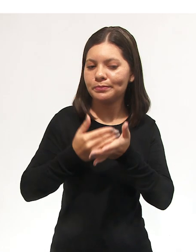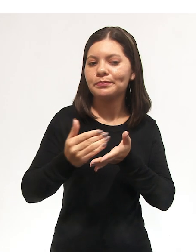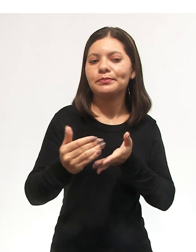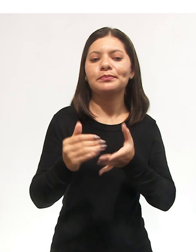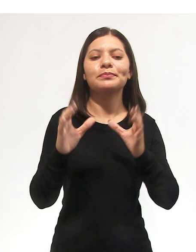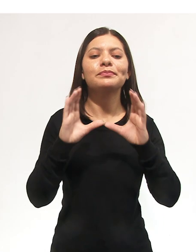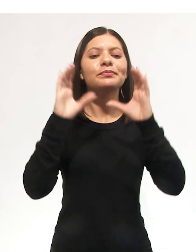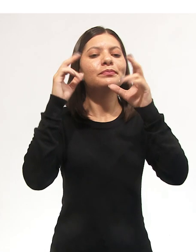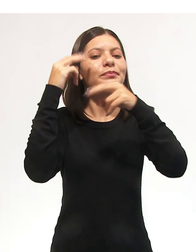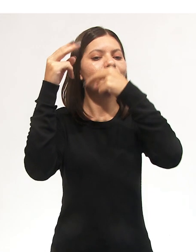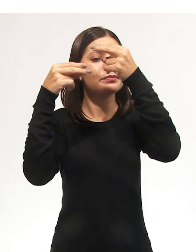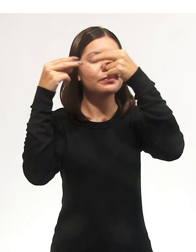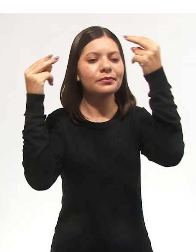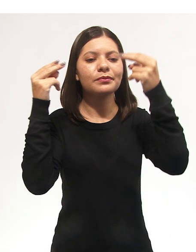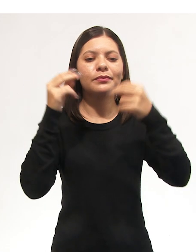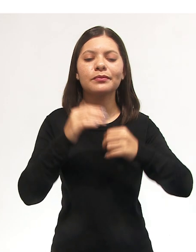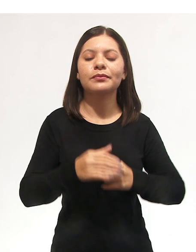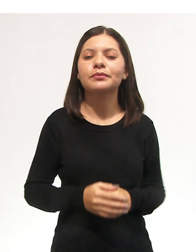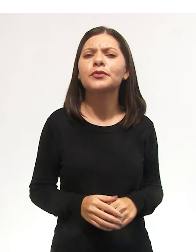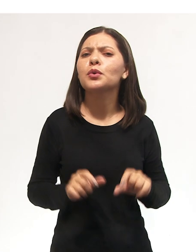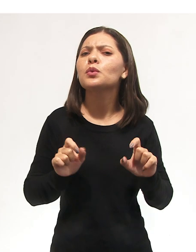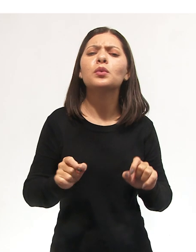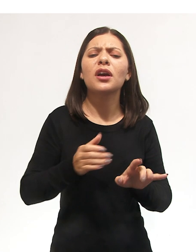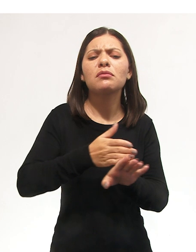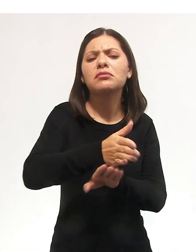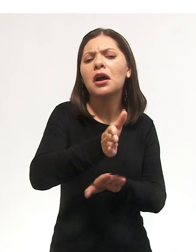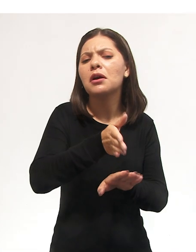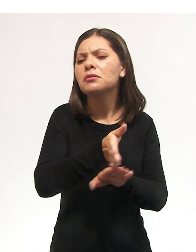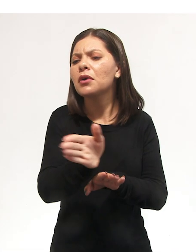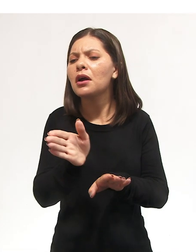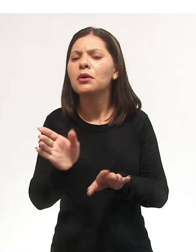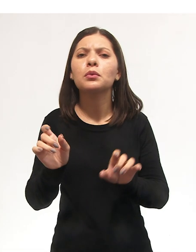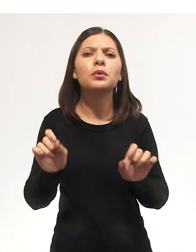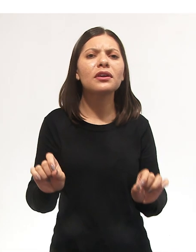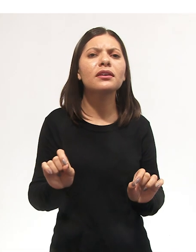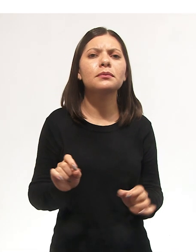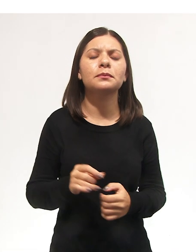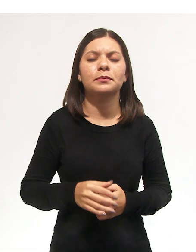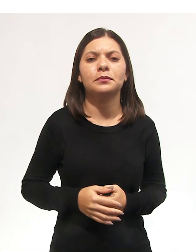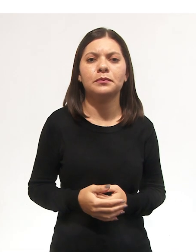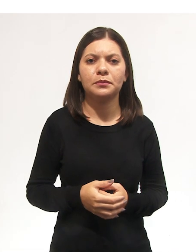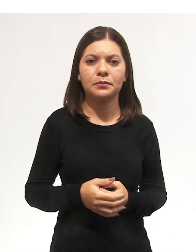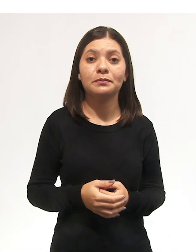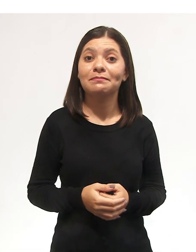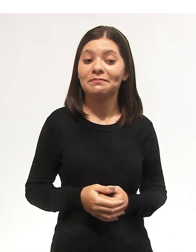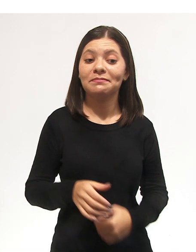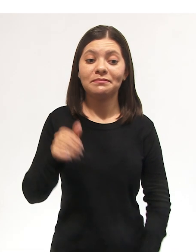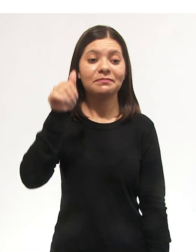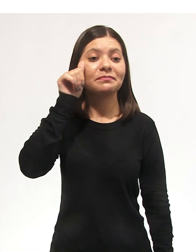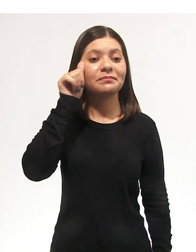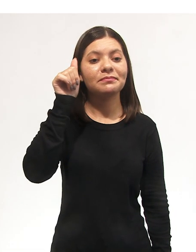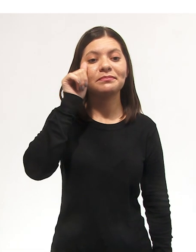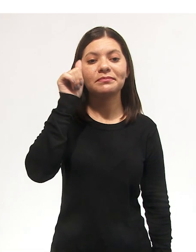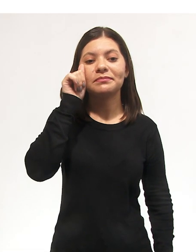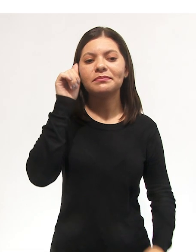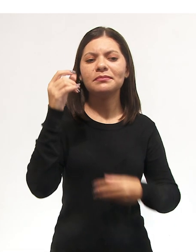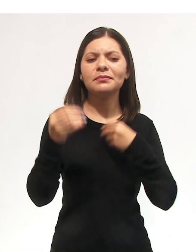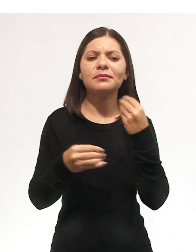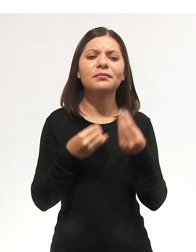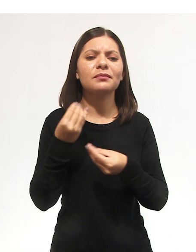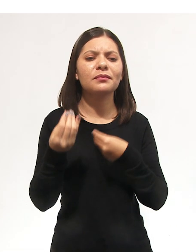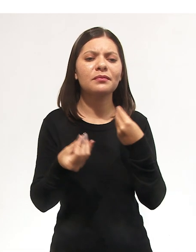da Mafalda, né, o que são essas dimensões do currículo. Né? Alice estava ficando